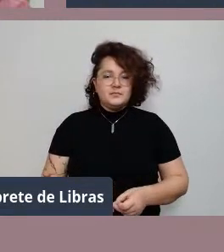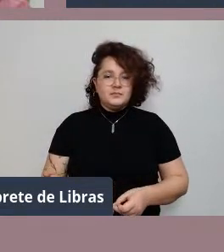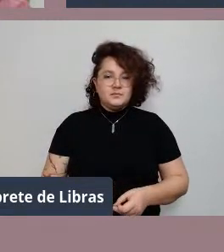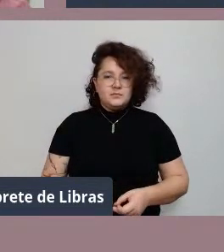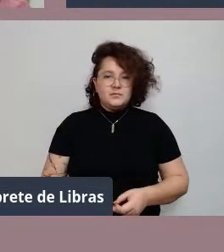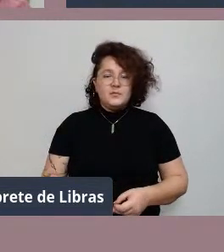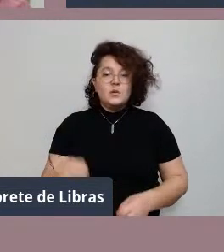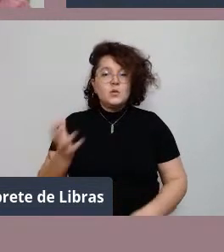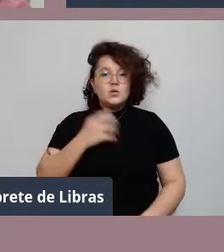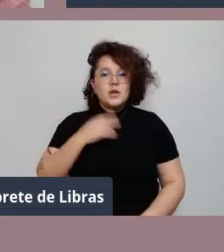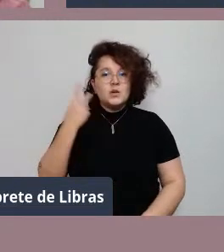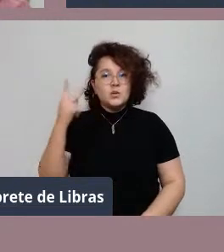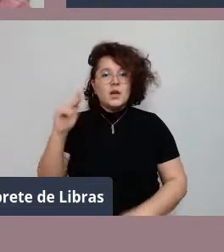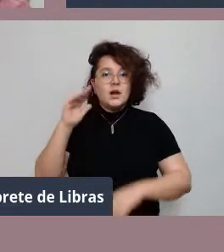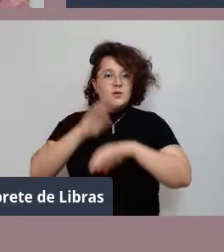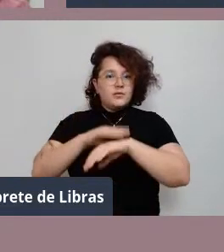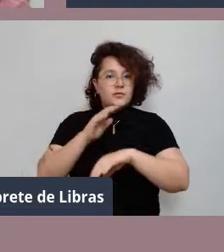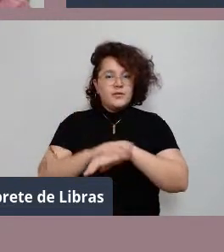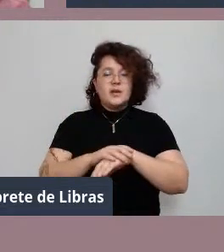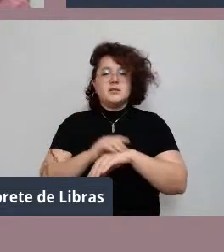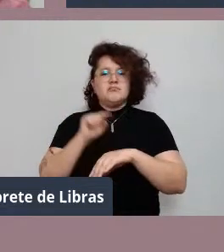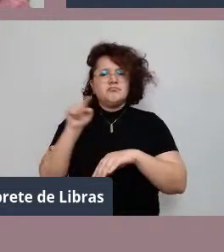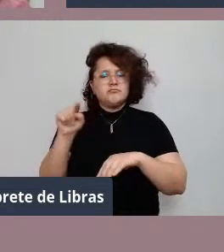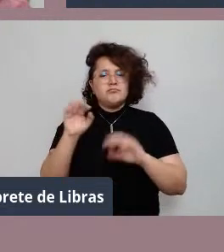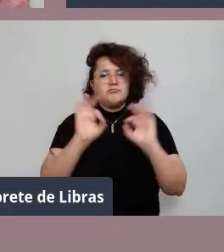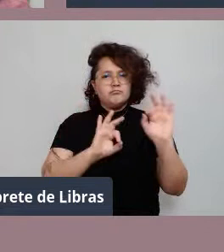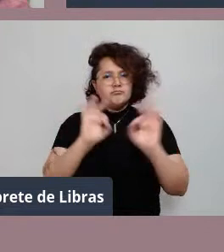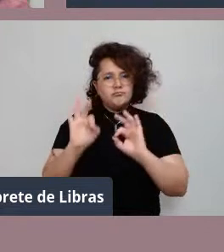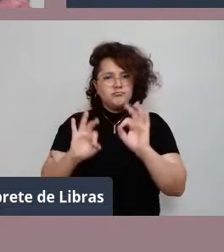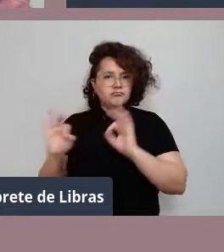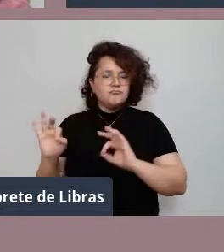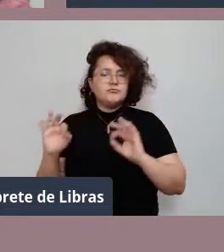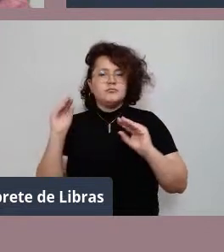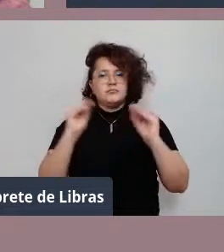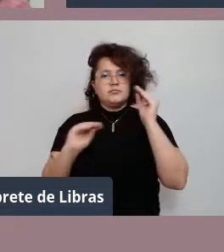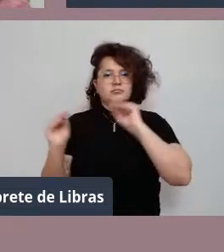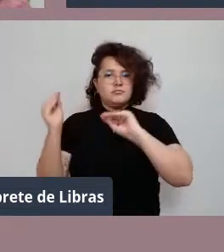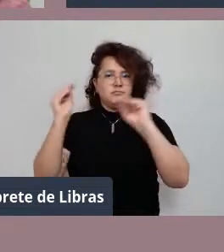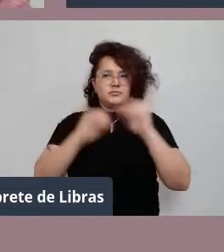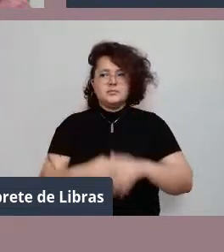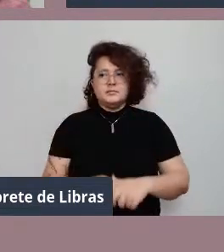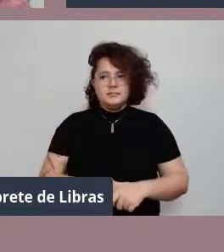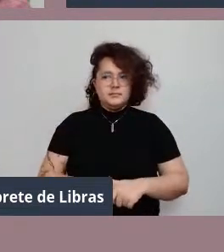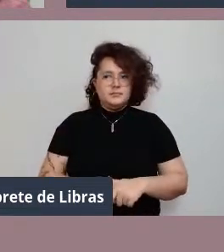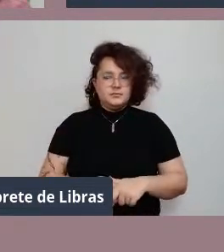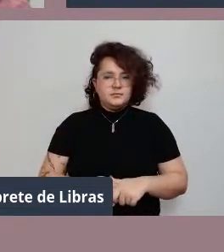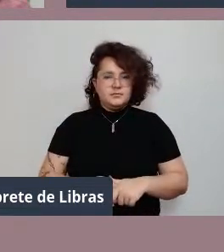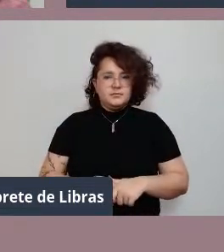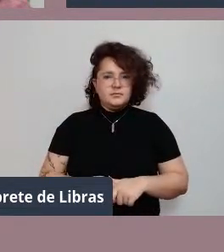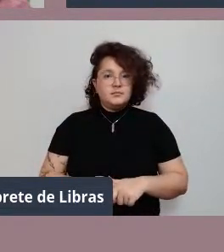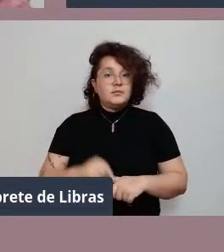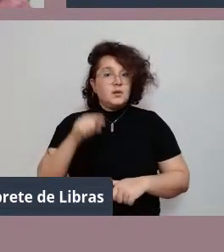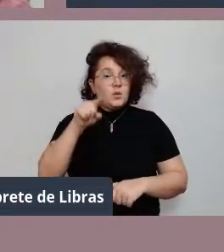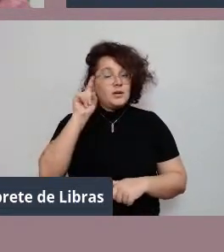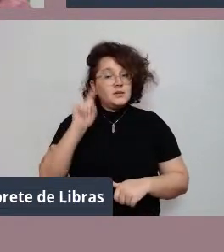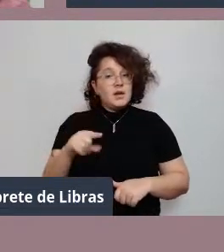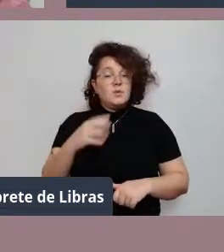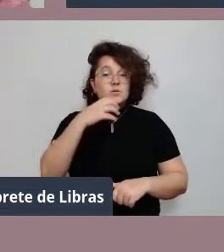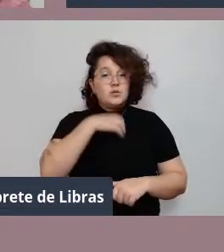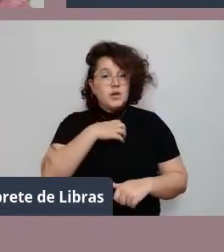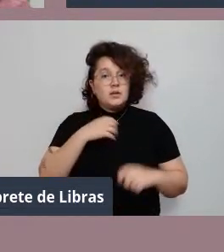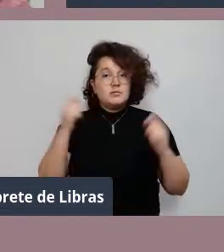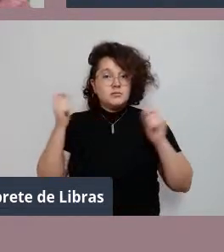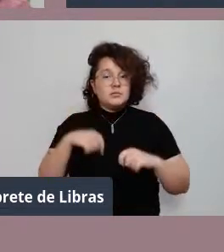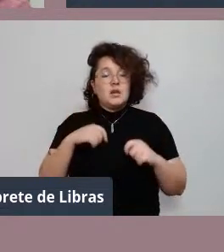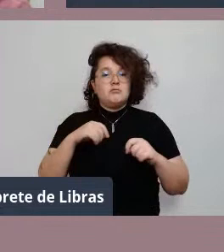eu acho que é isso, teve um trabalho de montagem, e então, essa é uma leitura, né, que a gente faz.